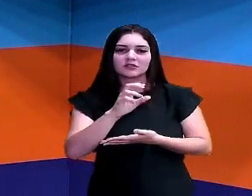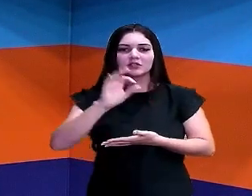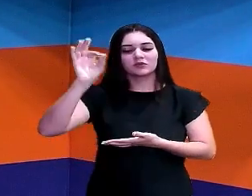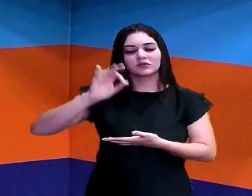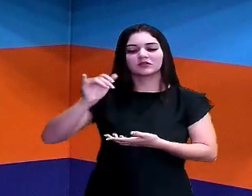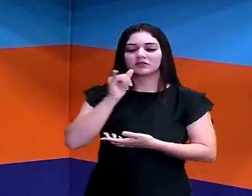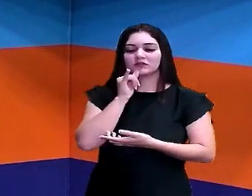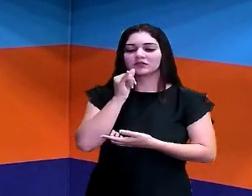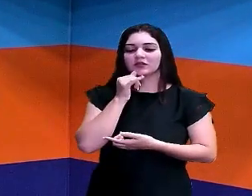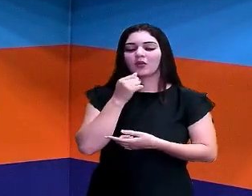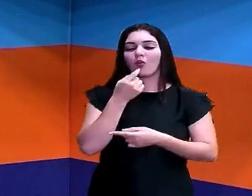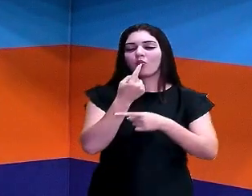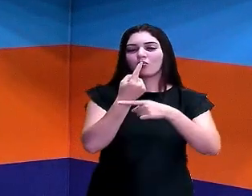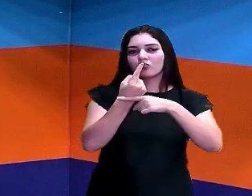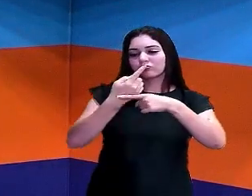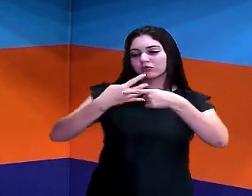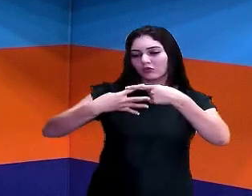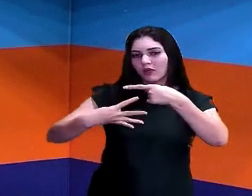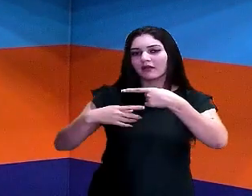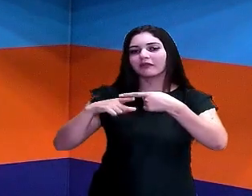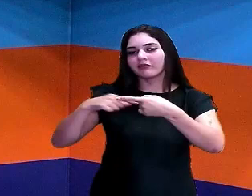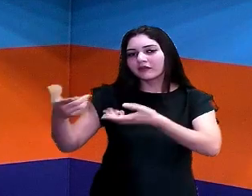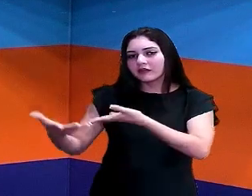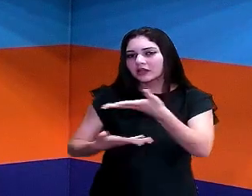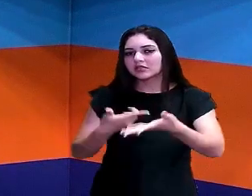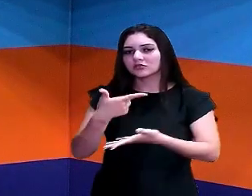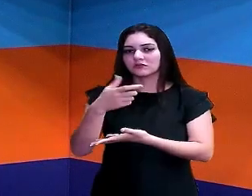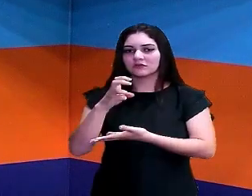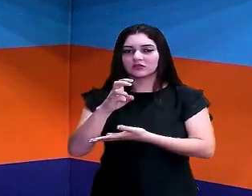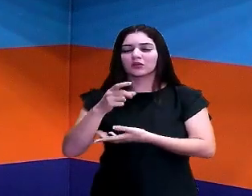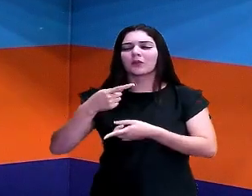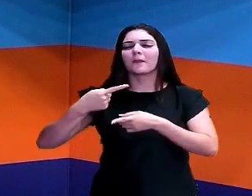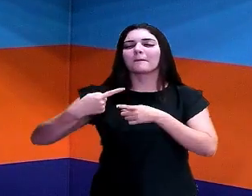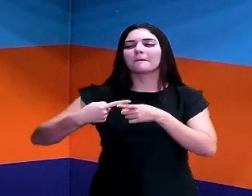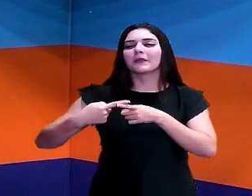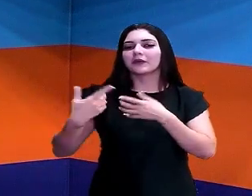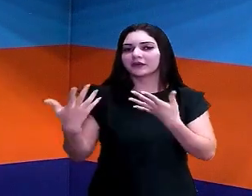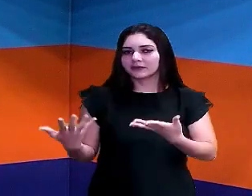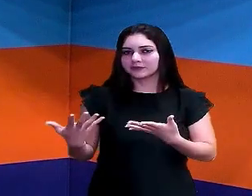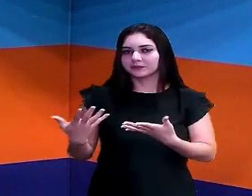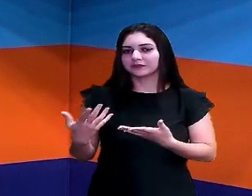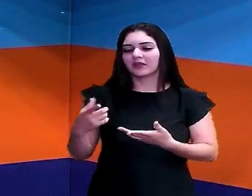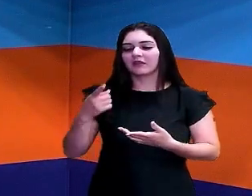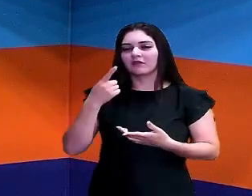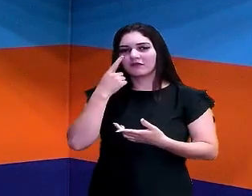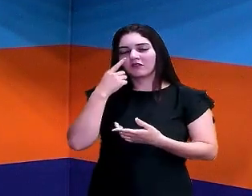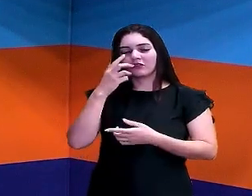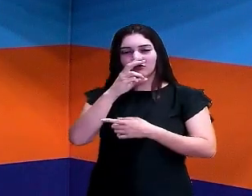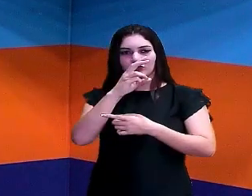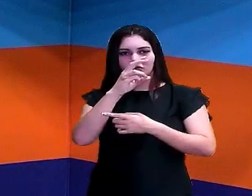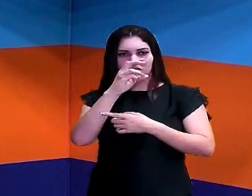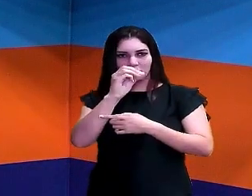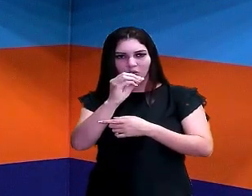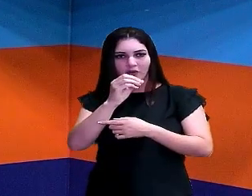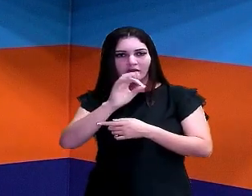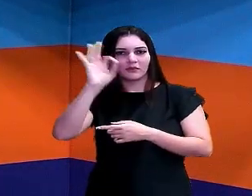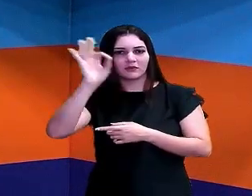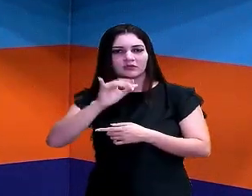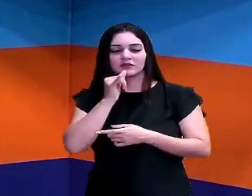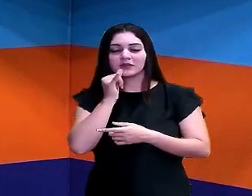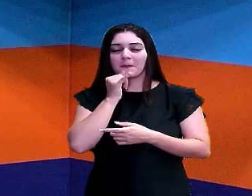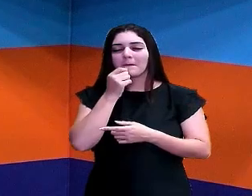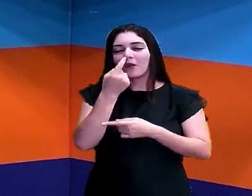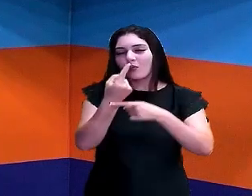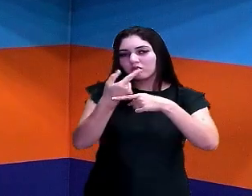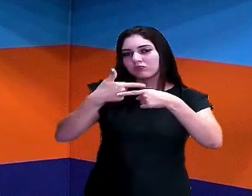tem a relação de 25%. Por quê, professora? Vejam que aqui os 50%, ele não diz que 1 meio é